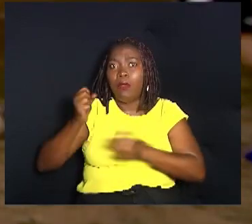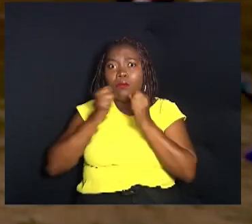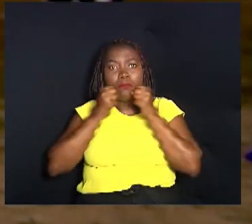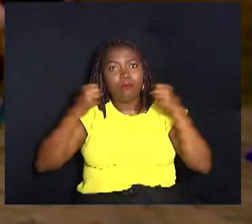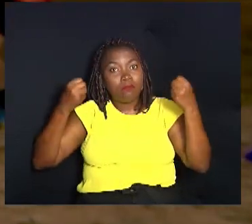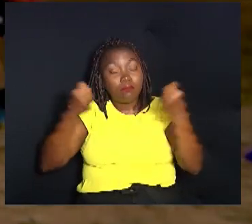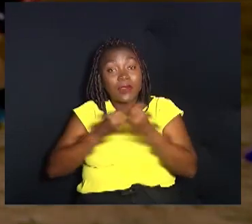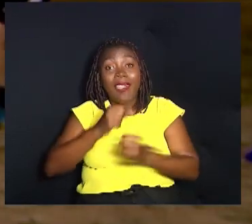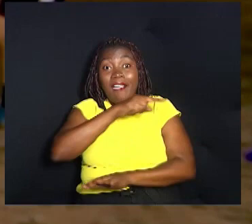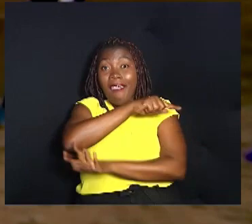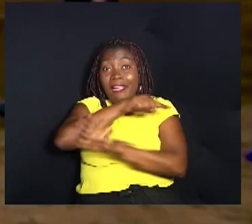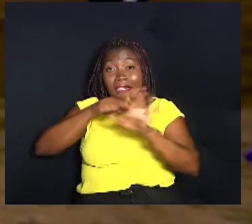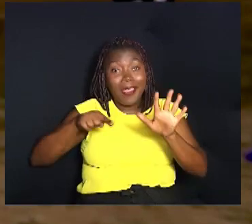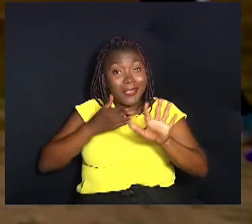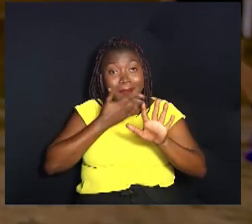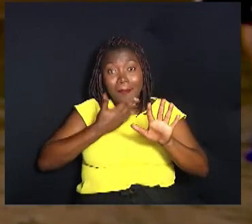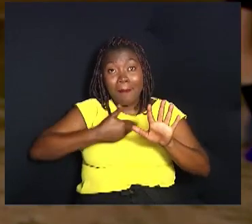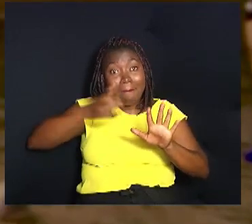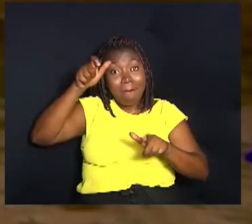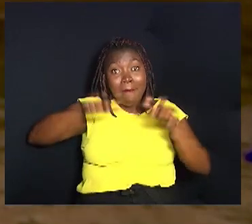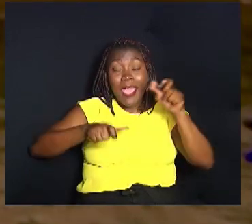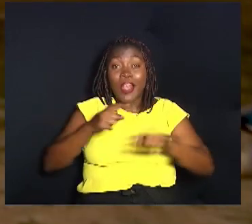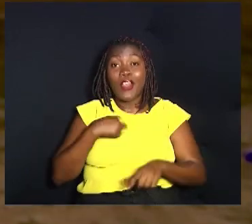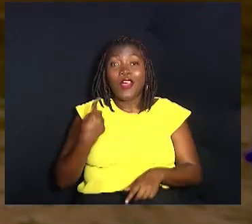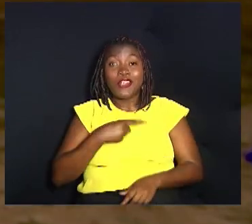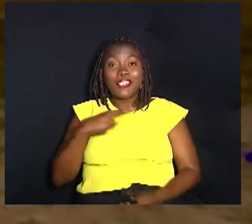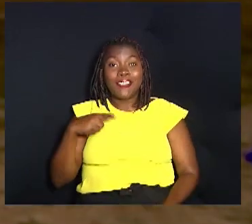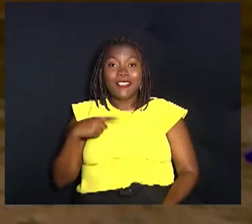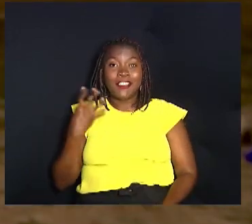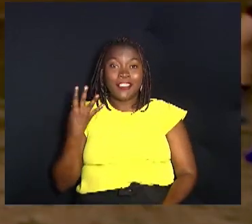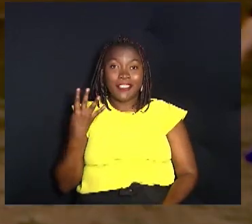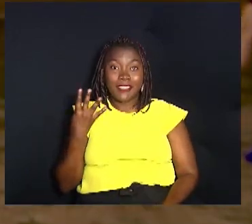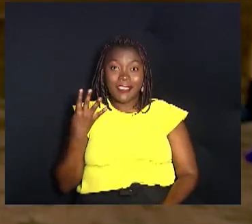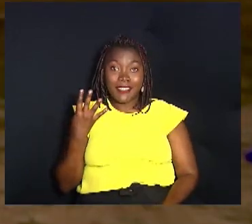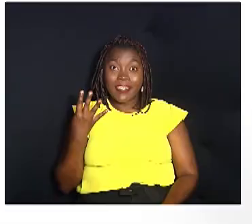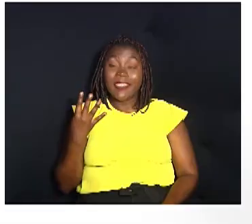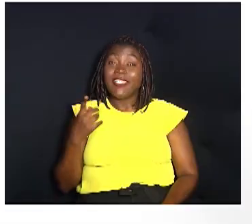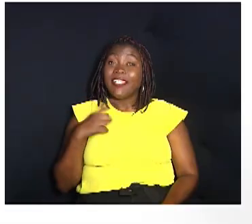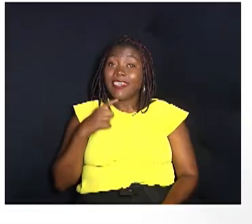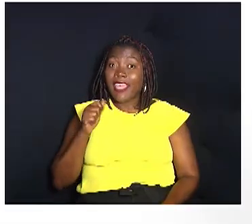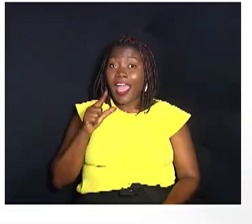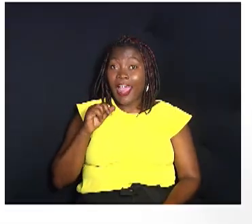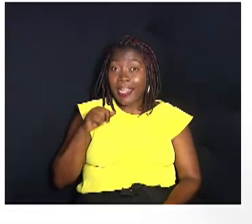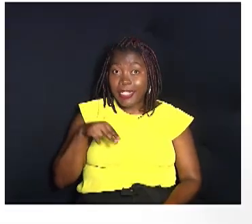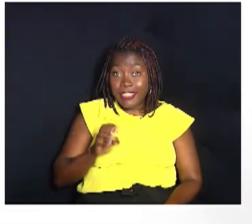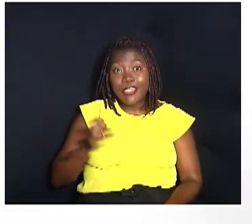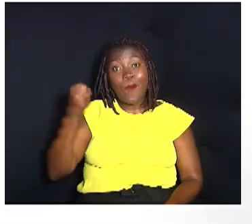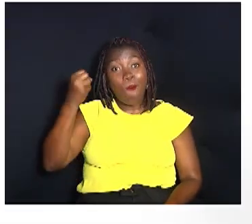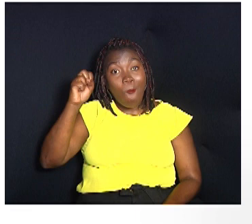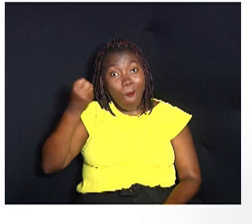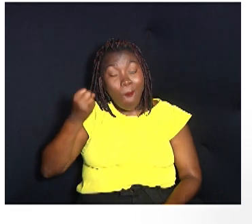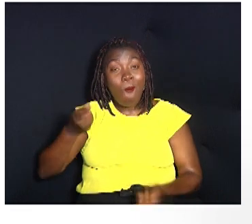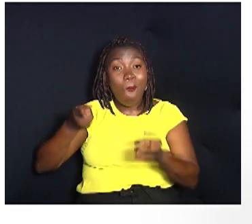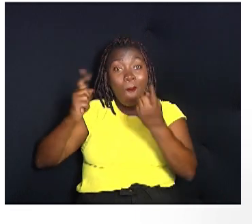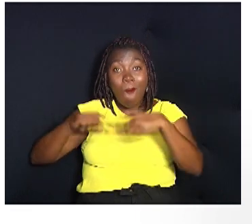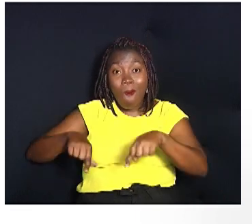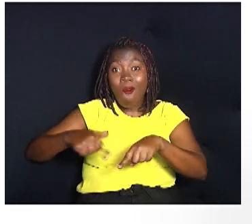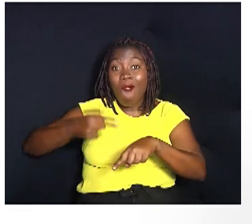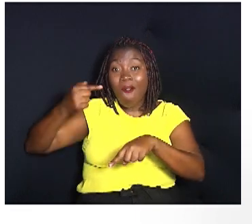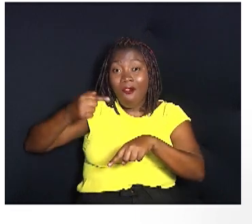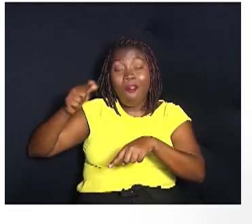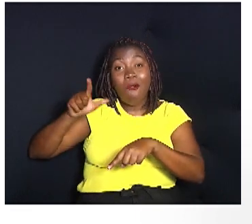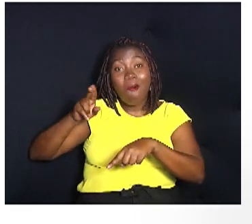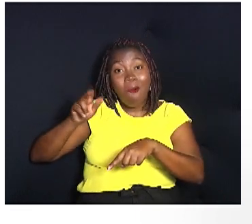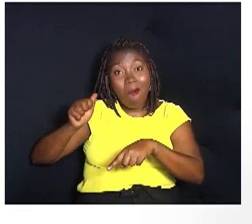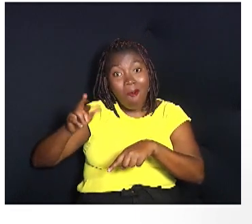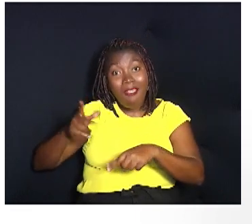melhores artilheiras do campeonato, nós temos 4. Né? Então hoje a gente tem a Aline com 8 gols, tem a Moara com 7, temos a Lulu com 6